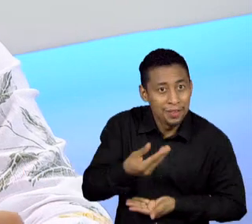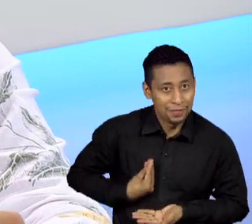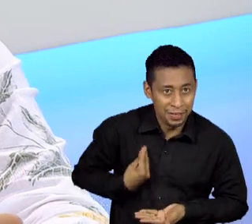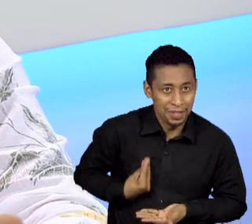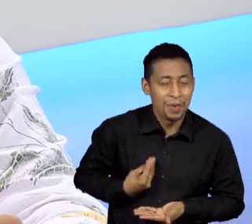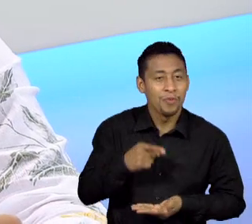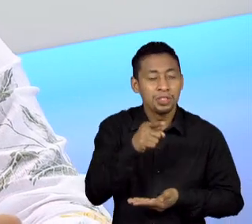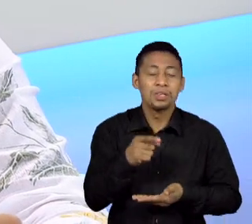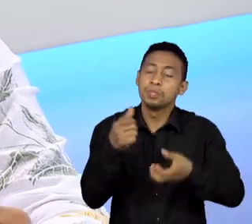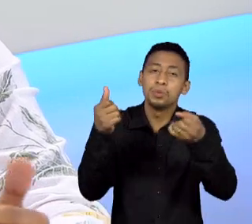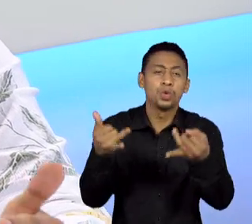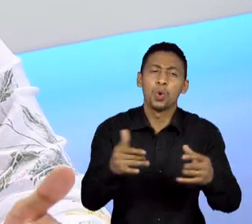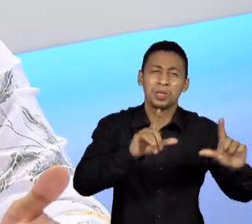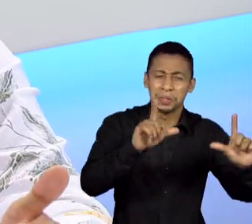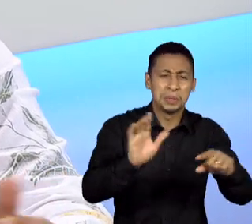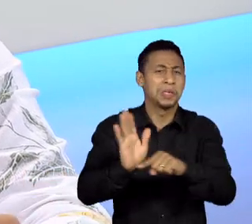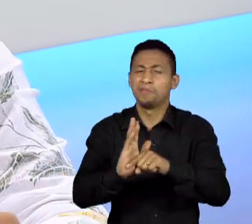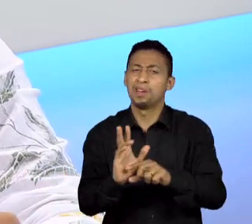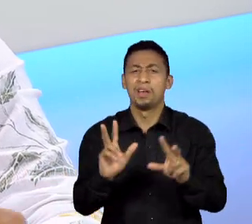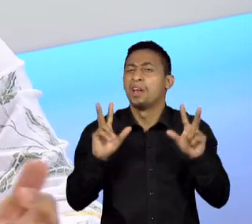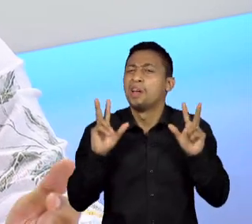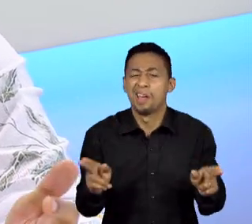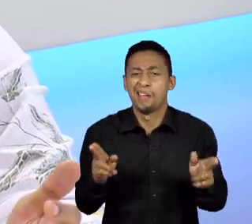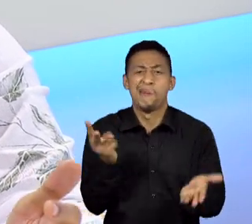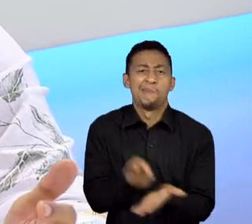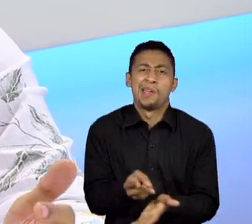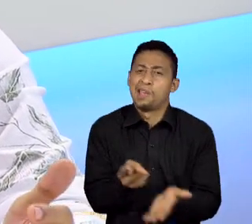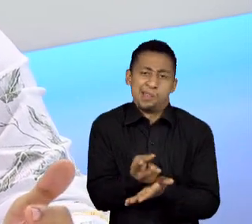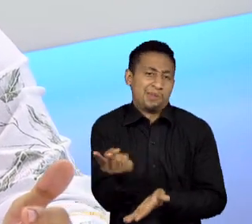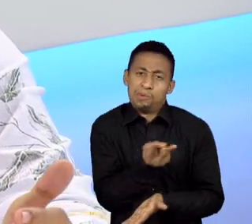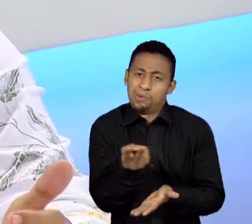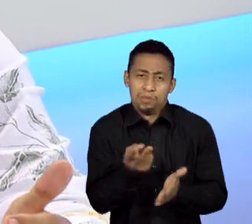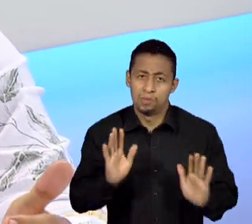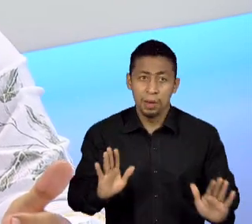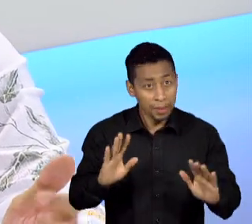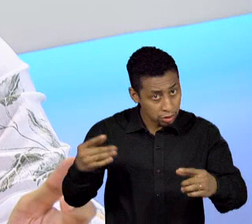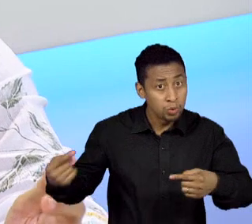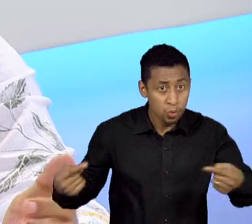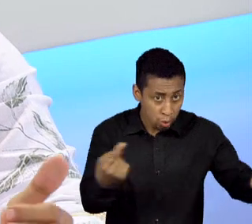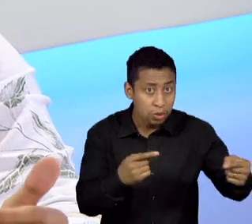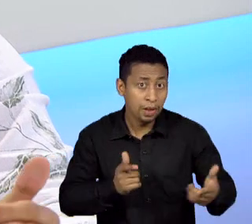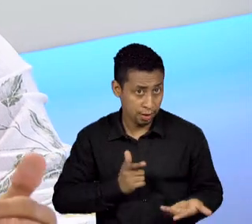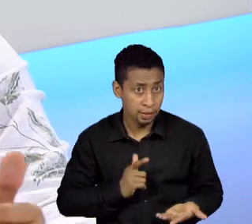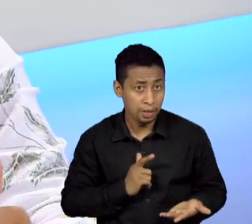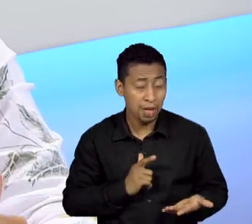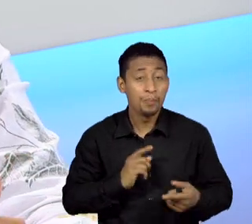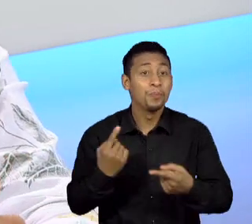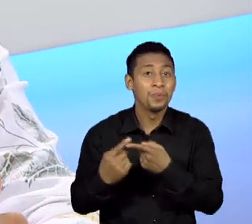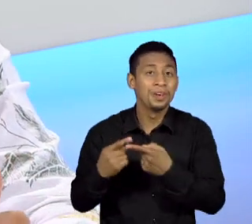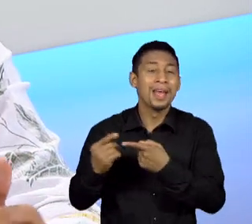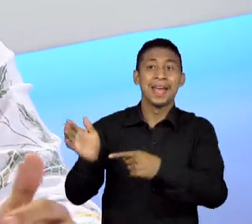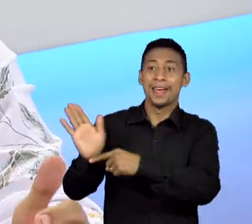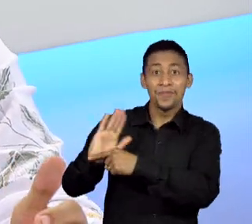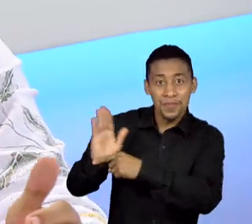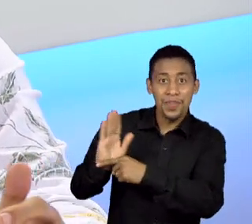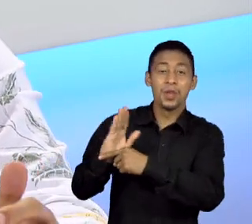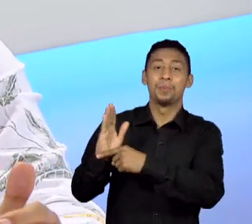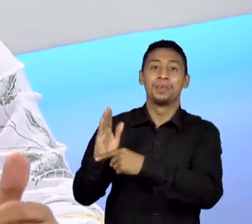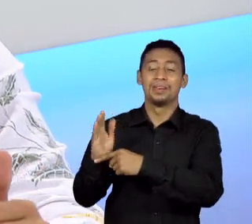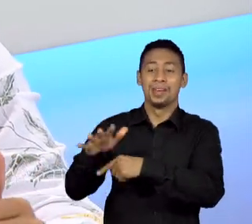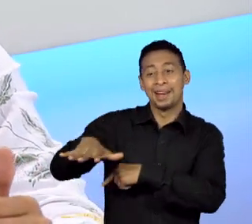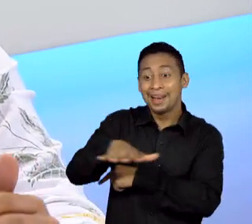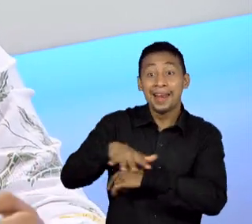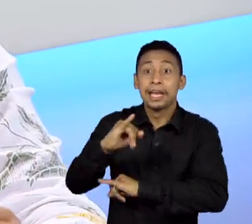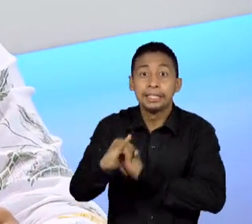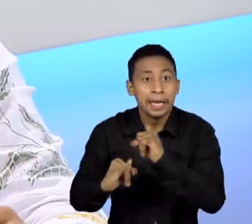mesma coisa. E foi muito visionário isso, porque hoje a gente tem uma discussão do filmes sendo lançados no streaming e não no cinema, e eu